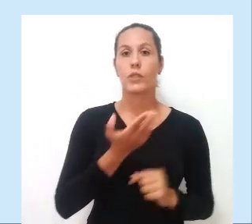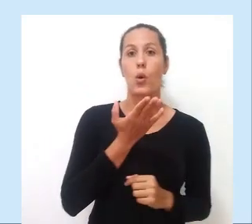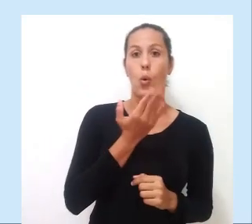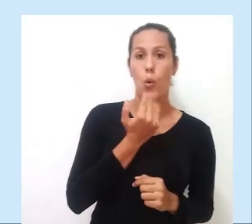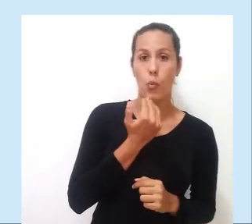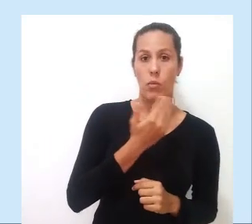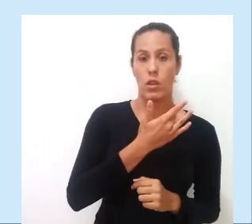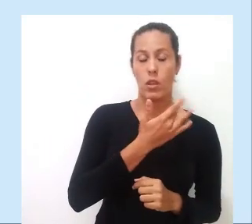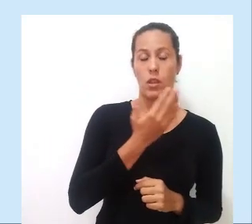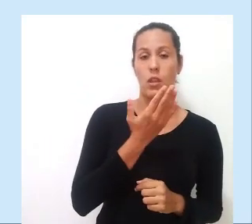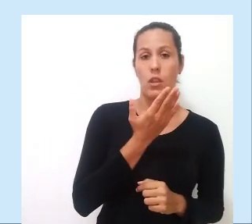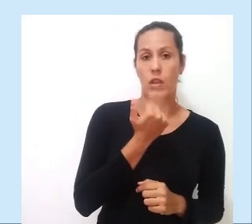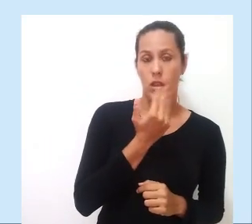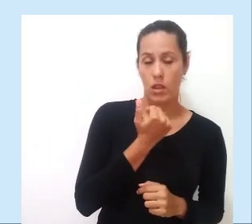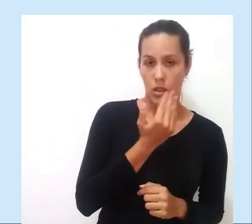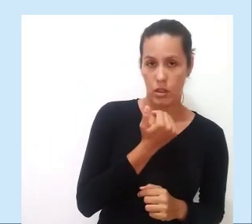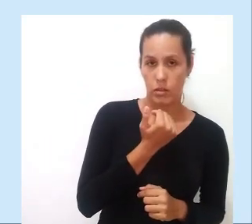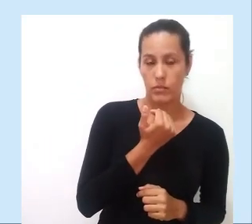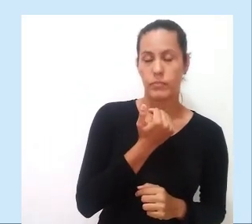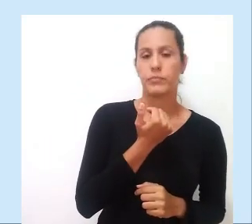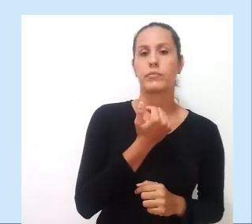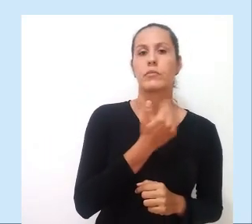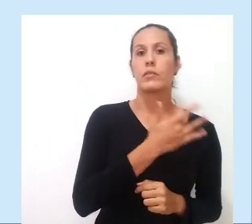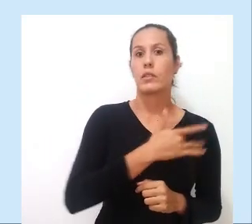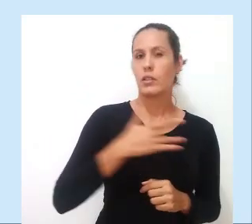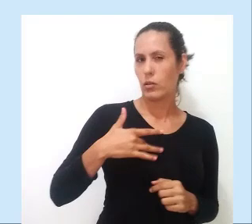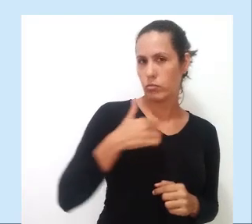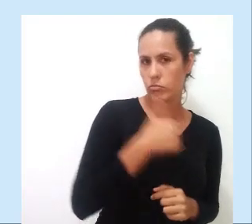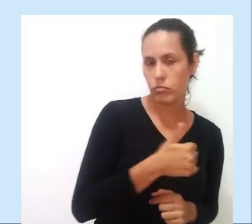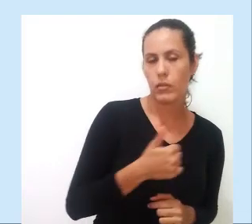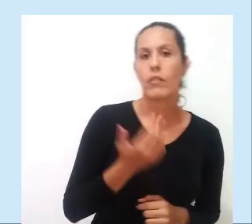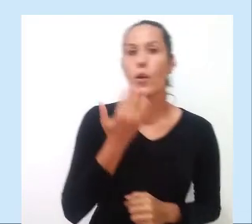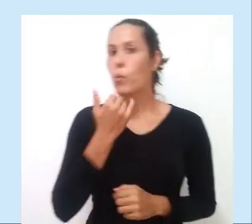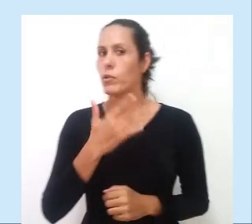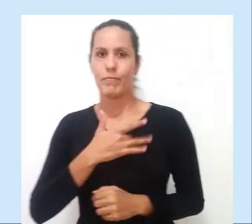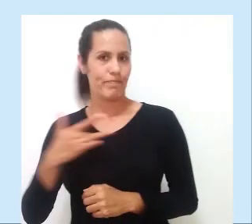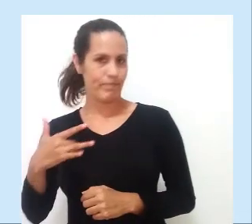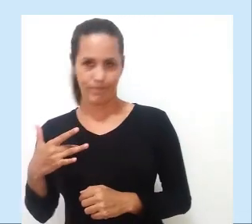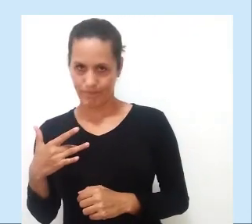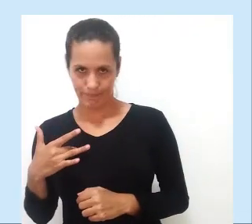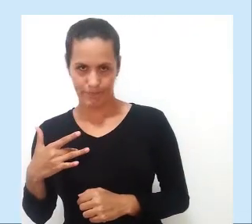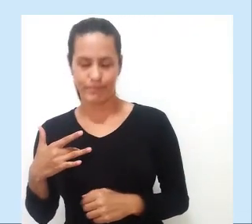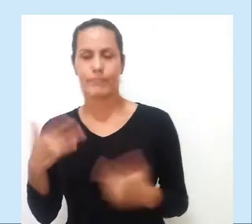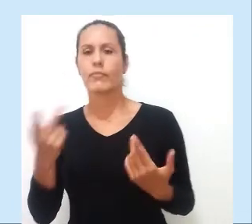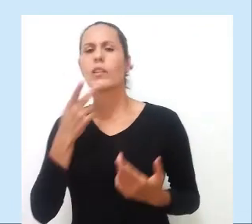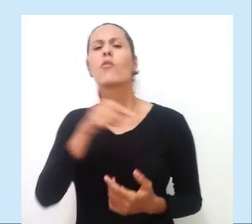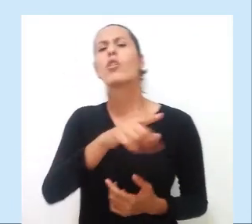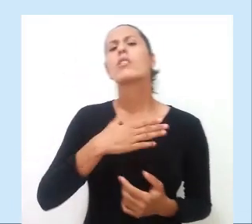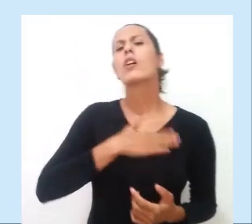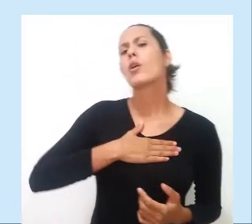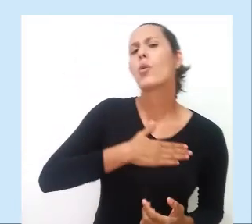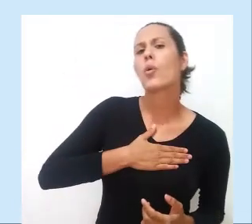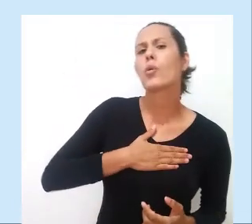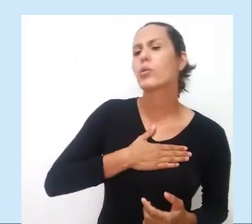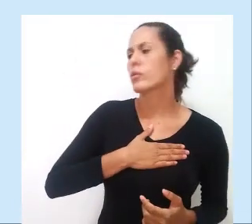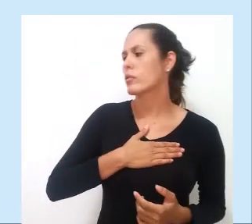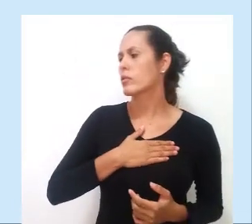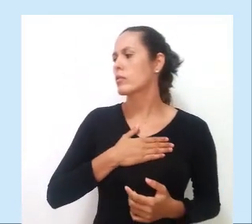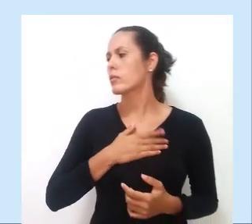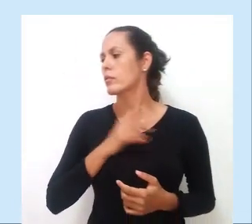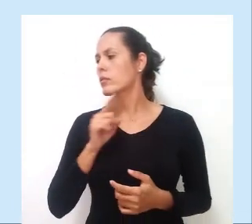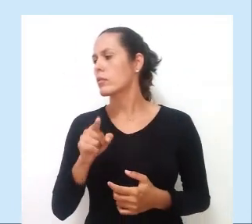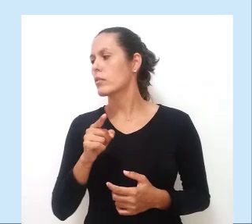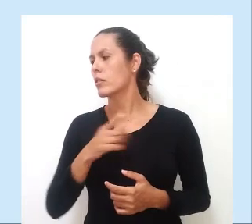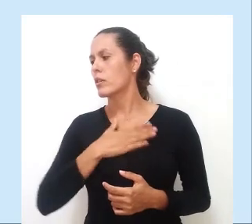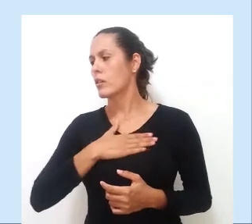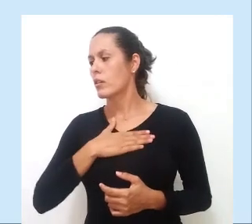foods. Que são isso? Comidas saudáveis e comidas não tão saudáveis. Então, what do you like? O que você gosta?